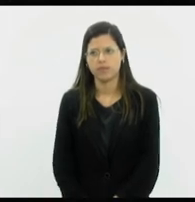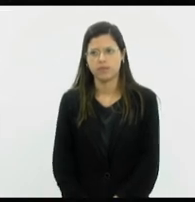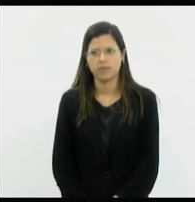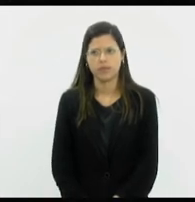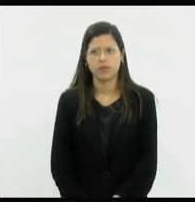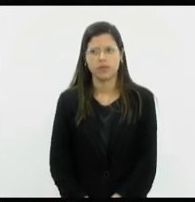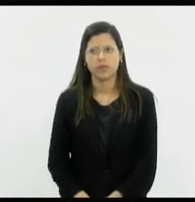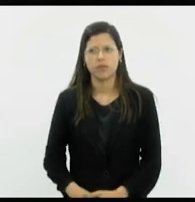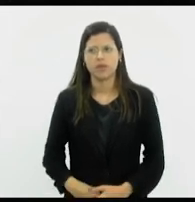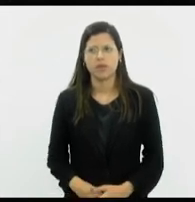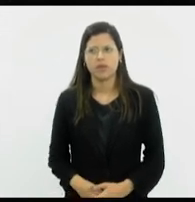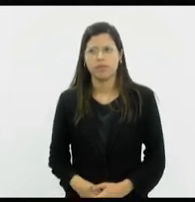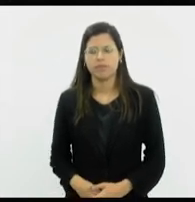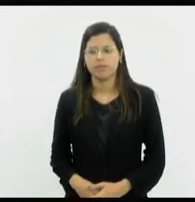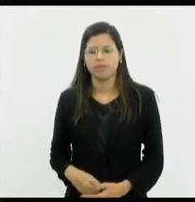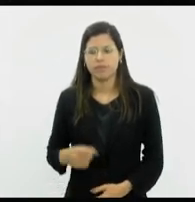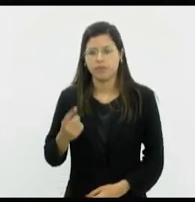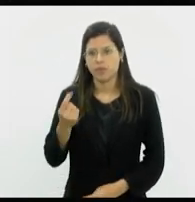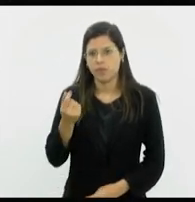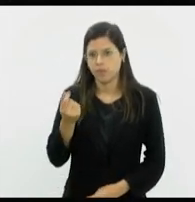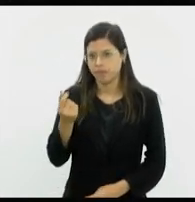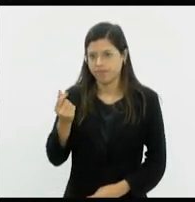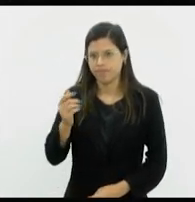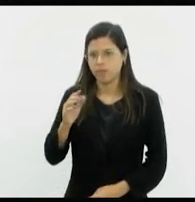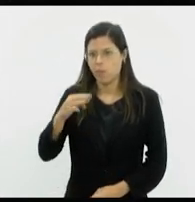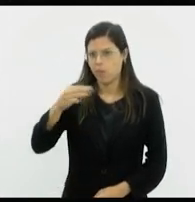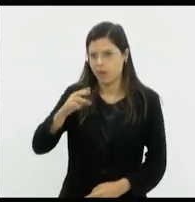O preço que a Multilaser